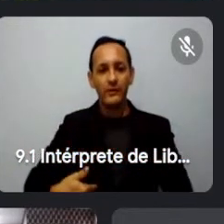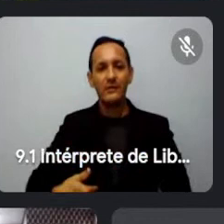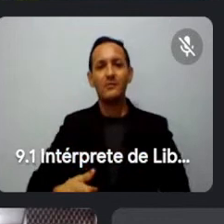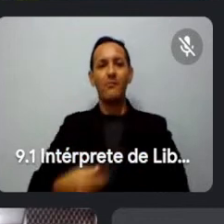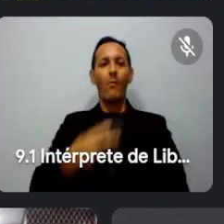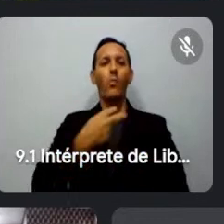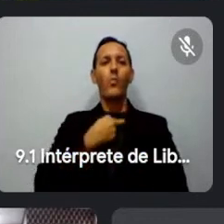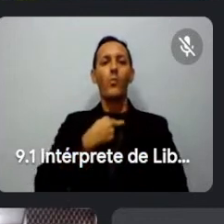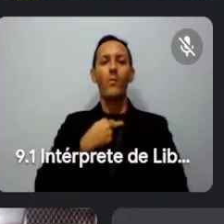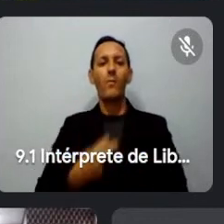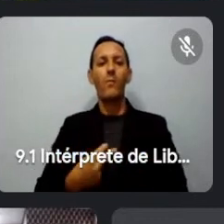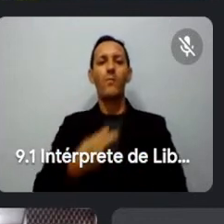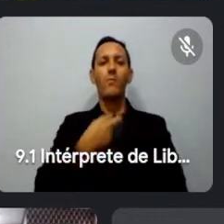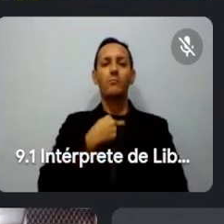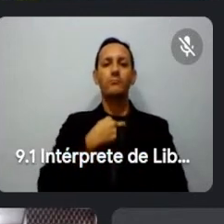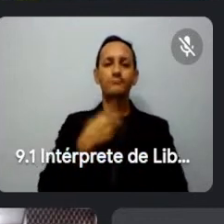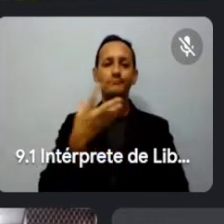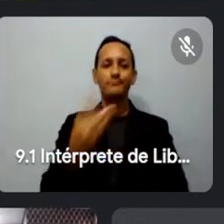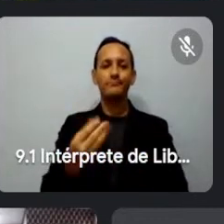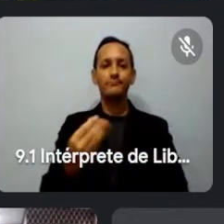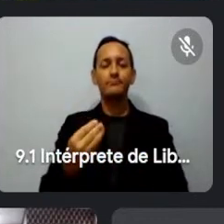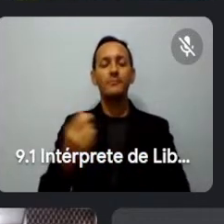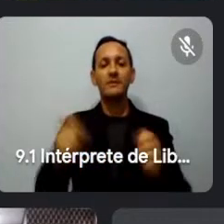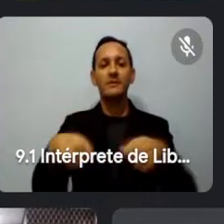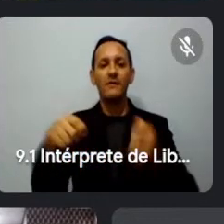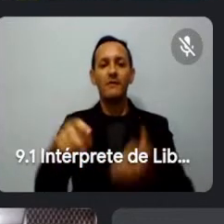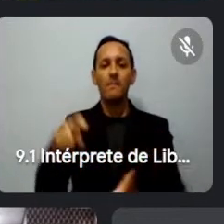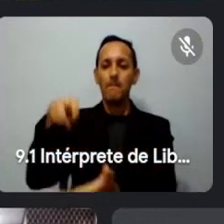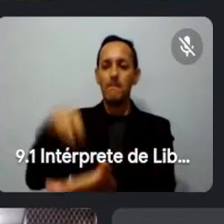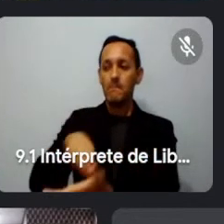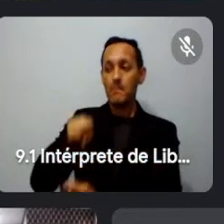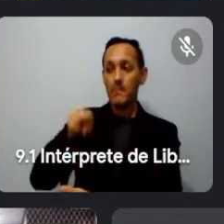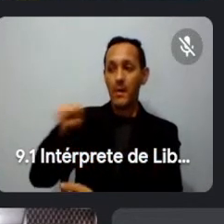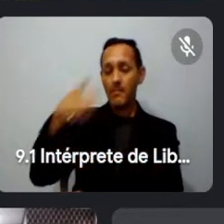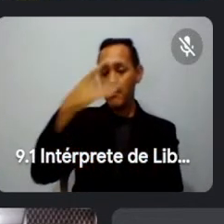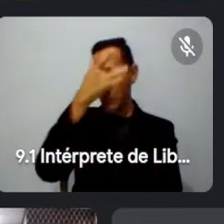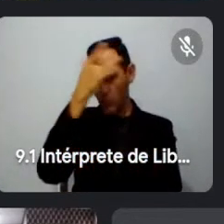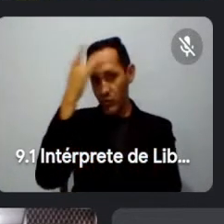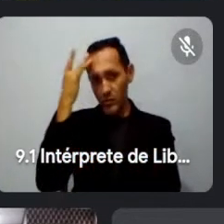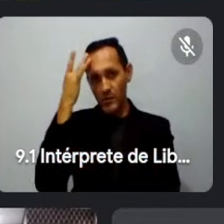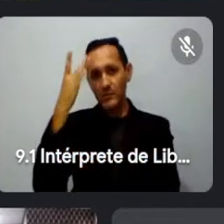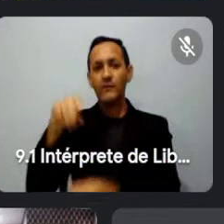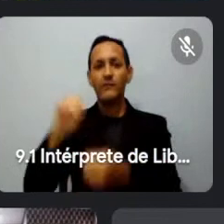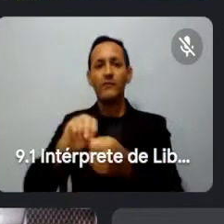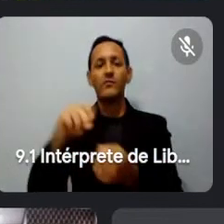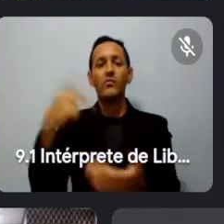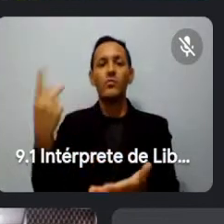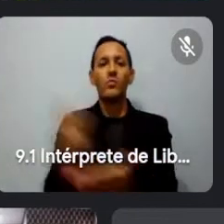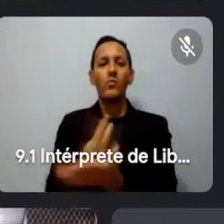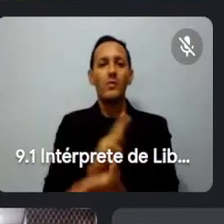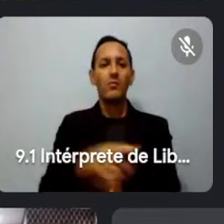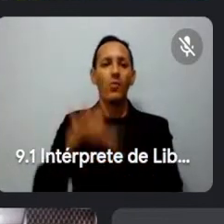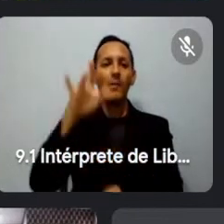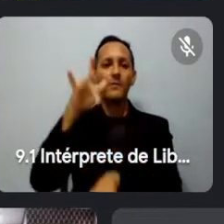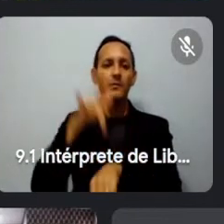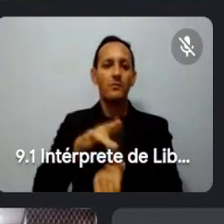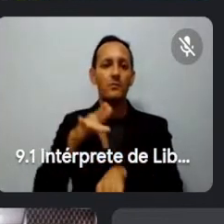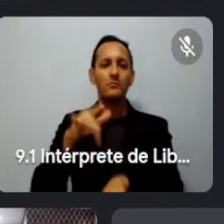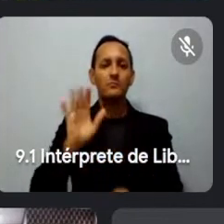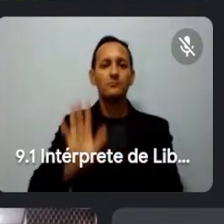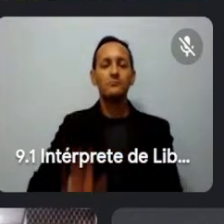é como é que se diz apenado a pessoa que faz uma coisa dessa é um absurdo isso aí é um absurdo completo